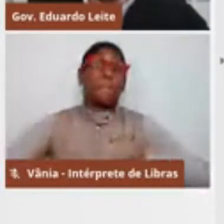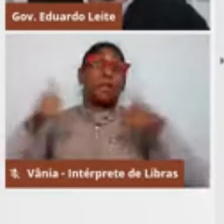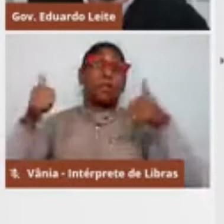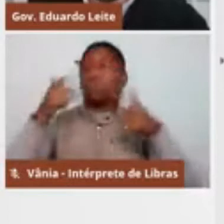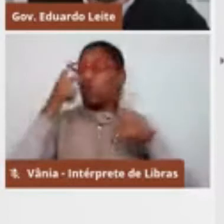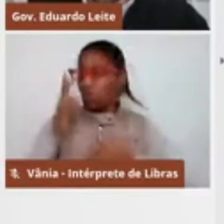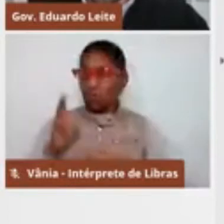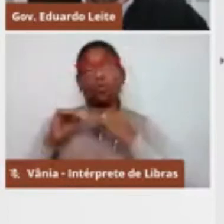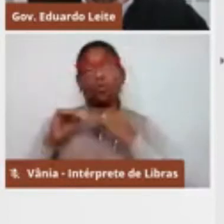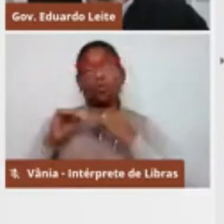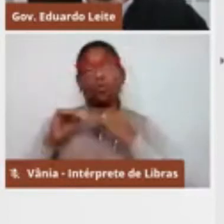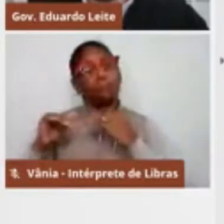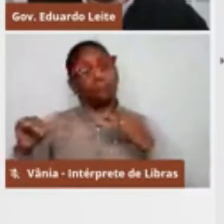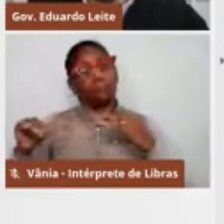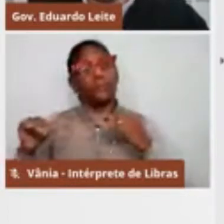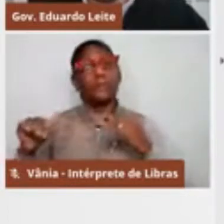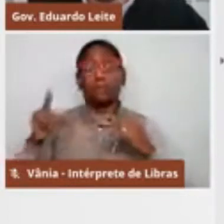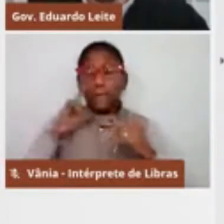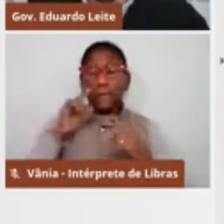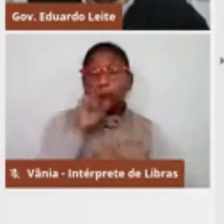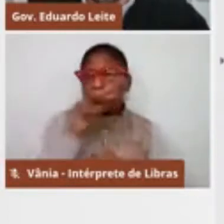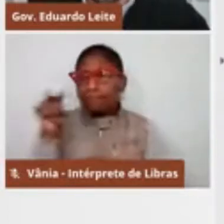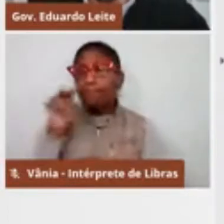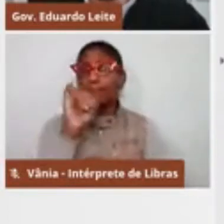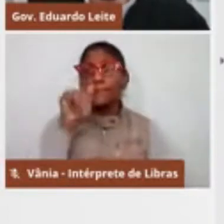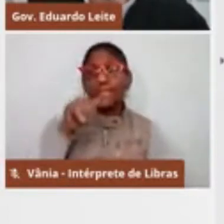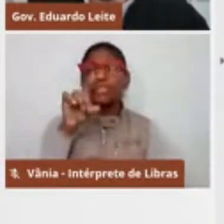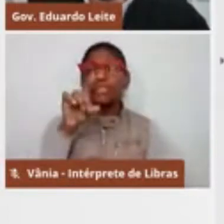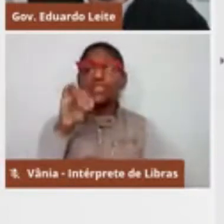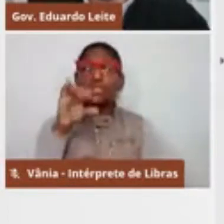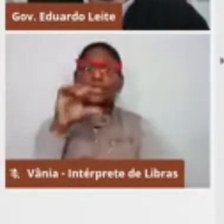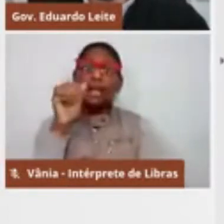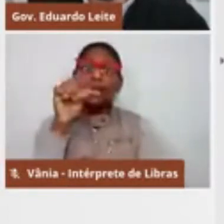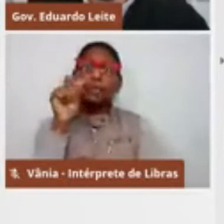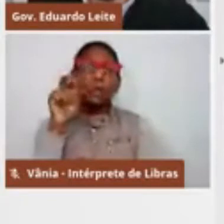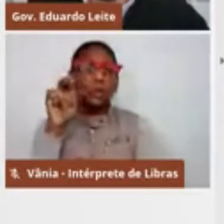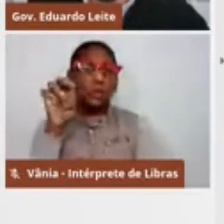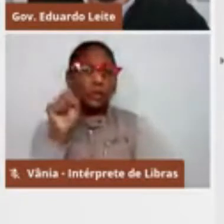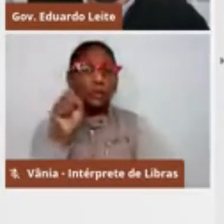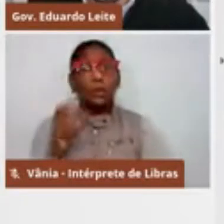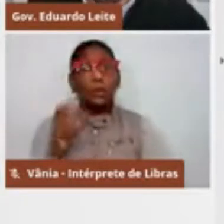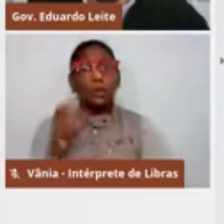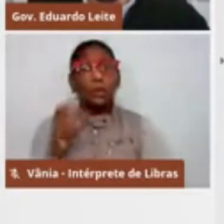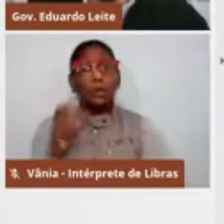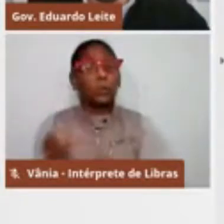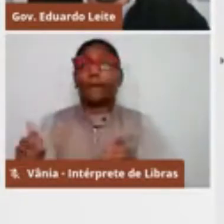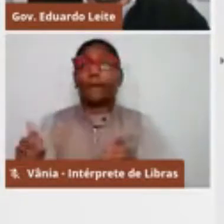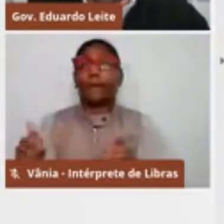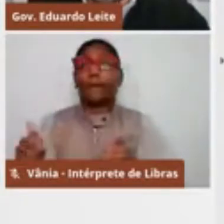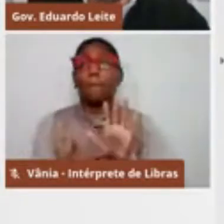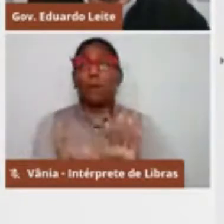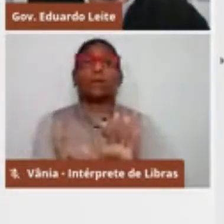alteração. Então, tem alguns indicadores aqui da região de Palmeira das Missões que demonstram alguma